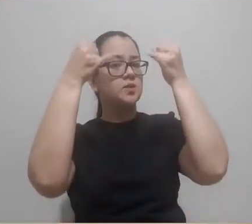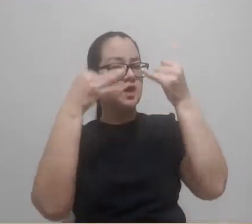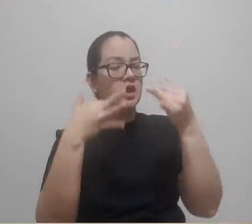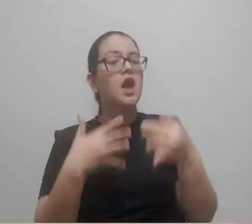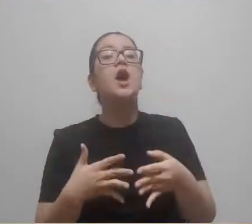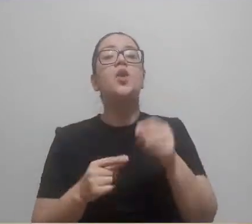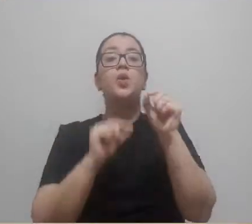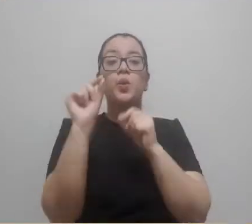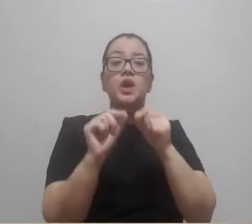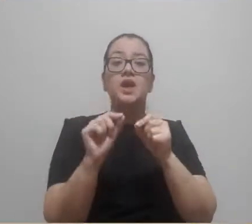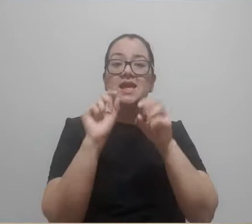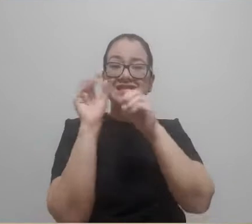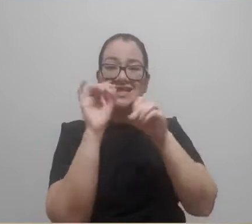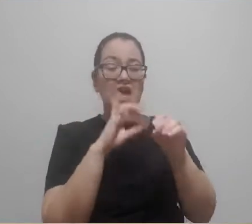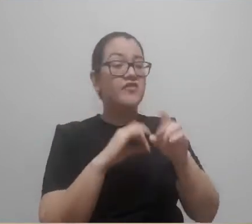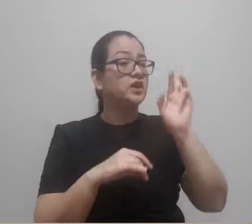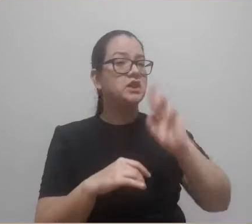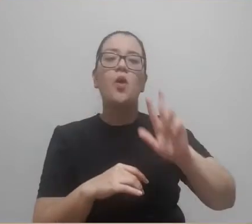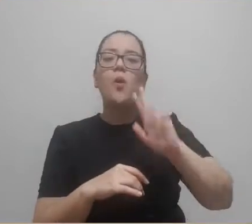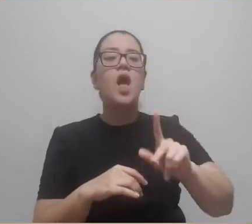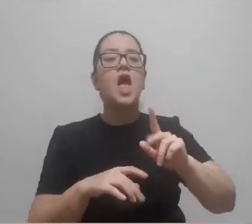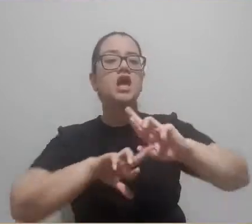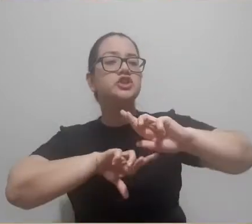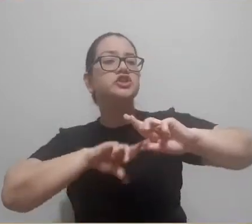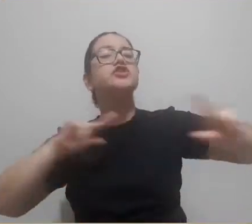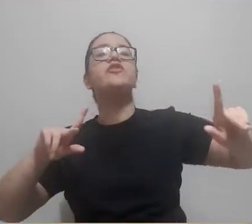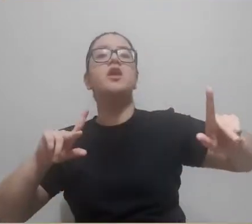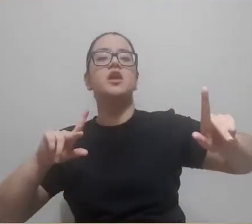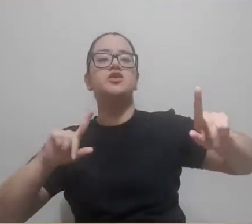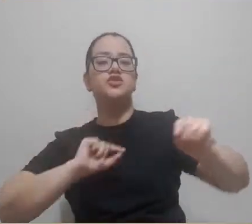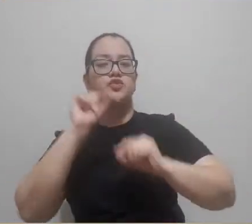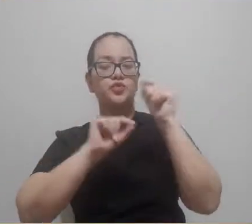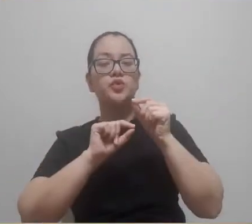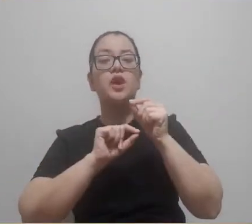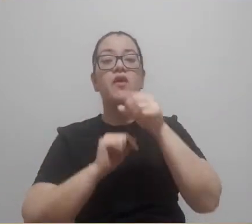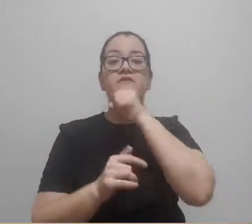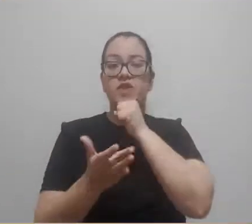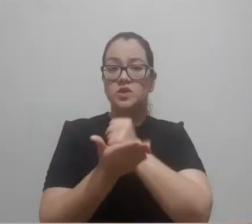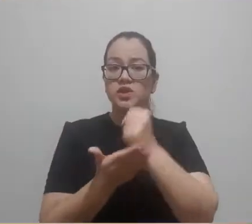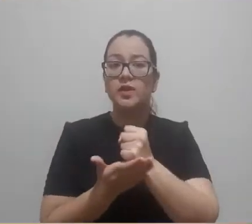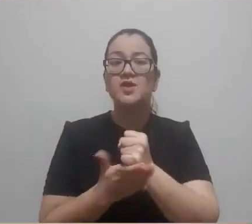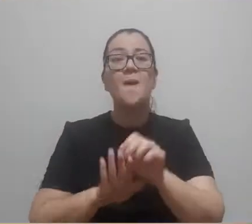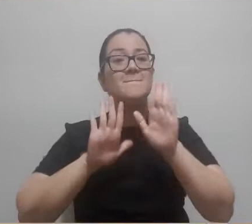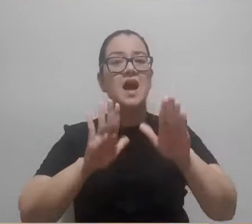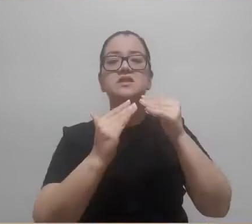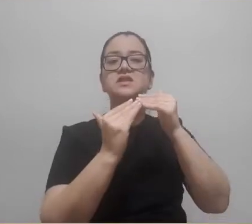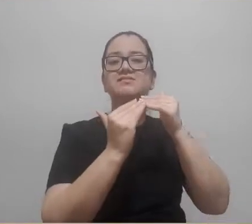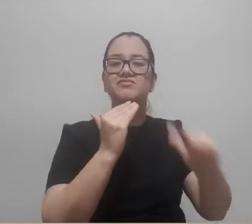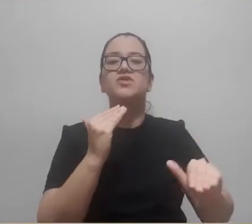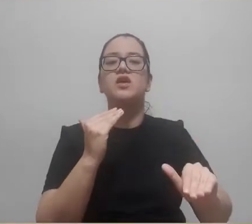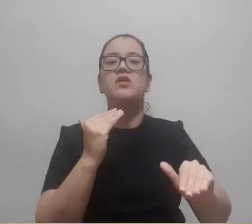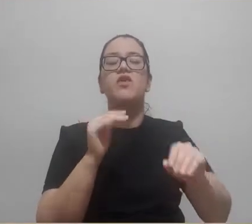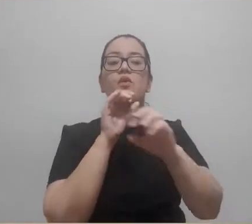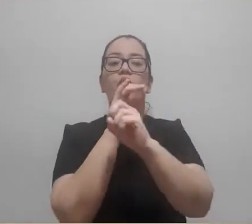era incoerente com o Antigo Testamento, com as escrituras sagradas do Antigo Testamento para os judeus, tá? Mas era incoerente com